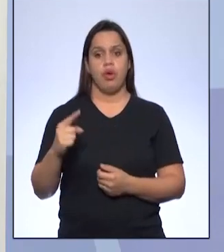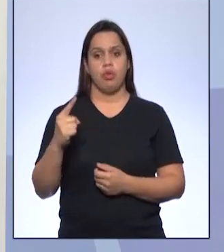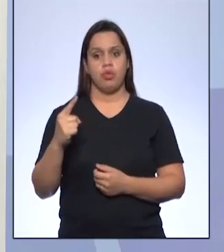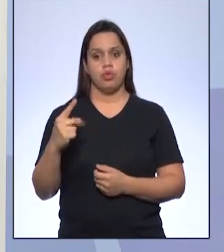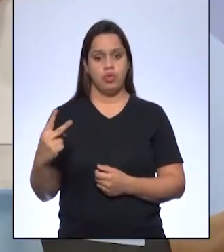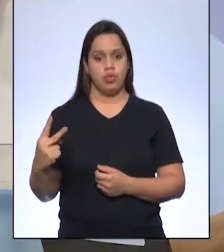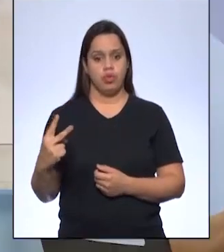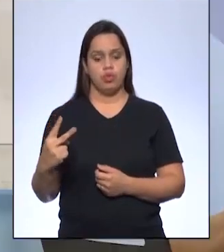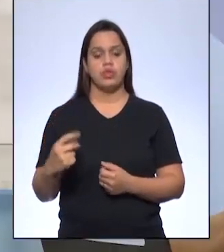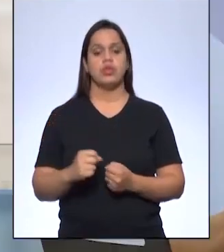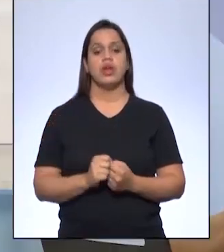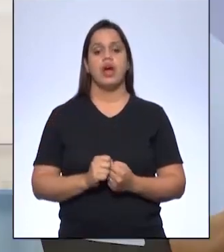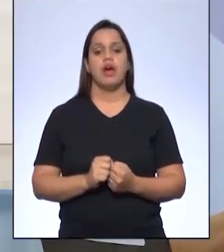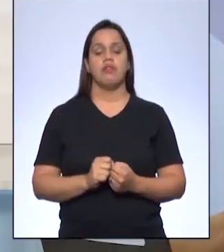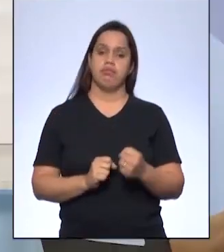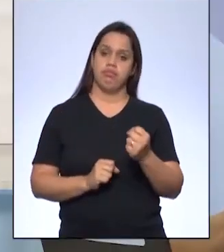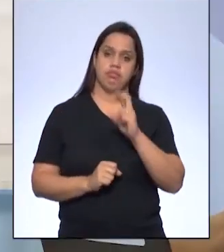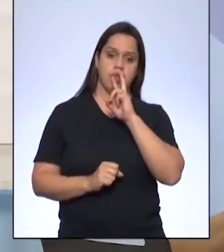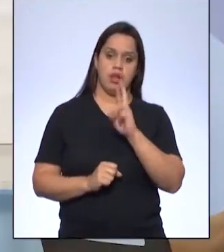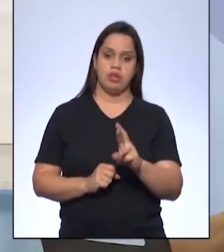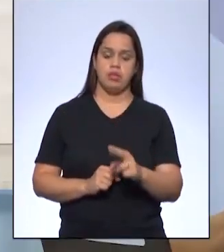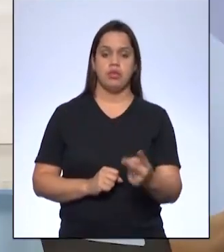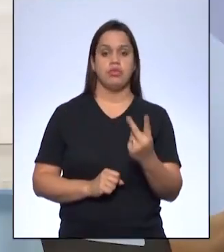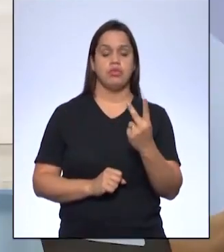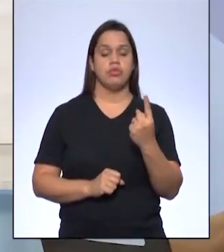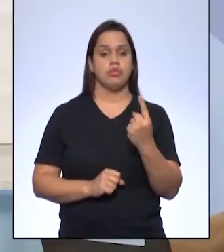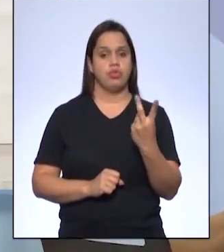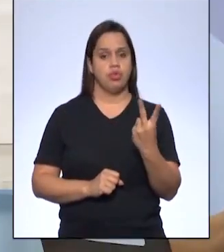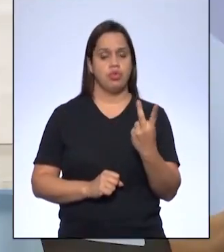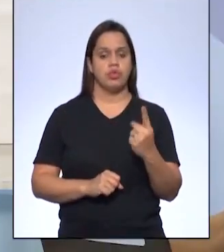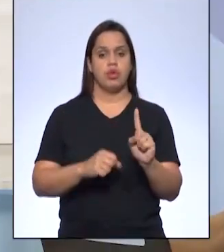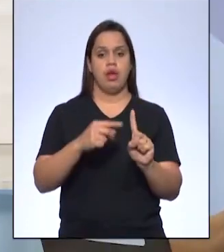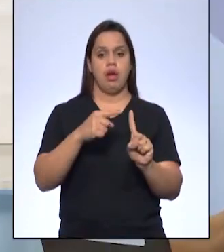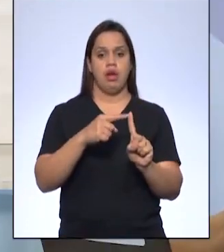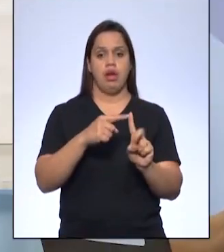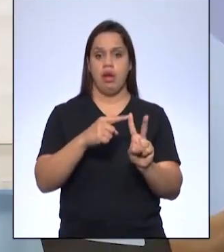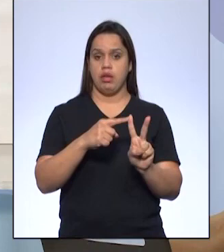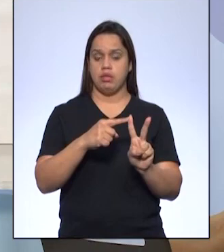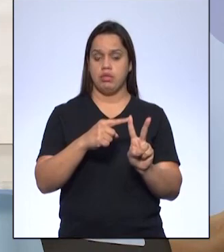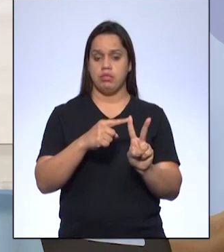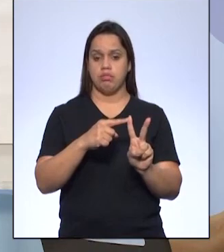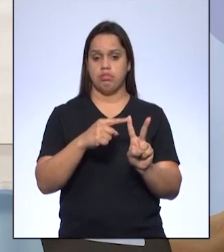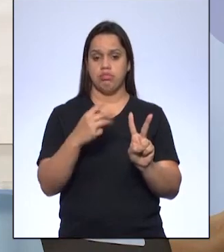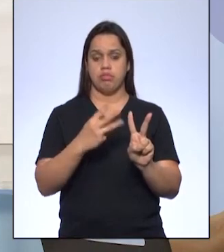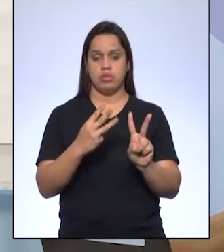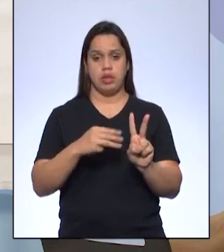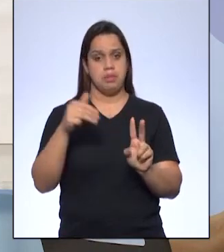raiz quadrada de 3 metros de arame eu precisarei comprar para